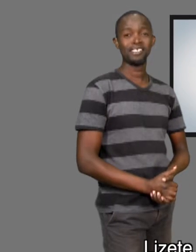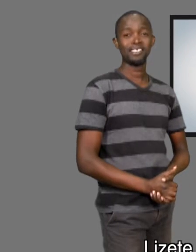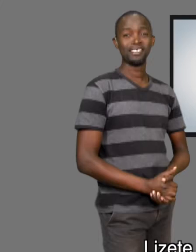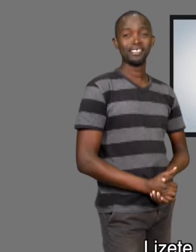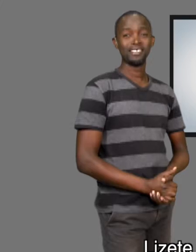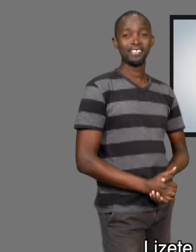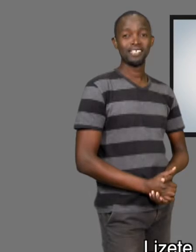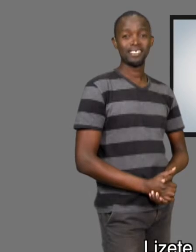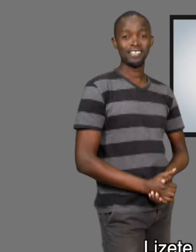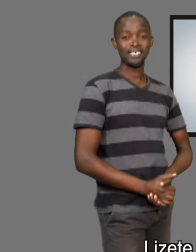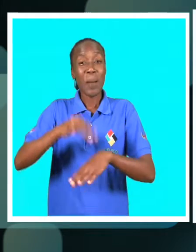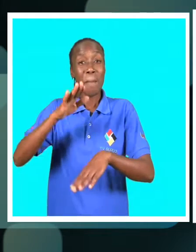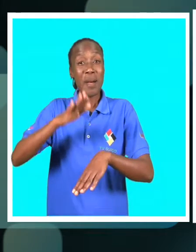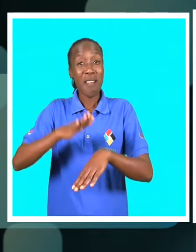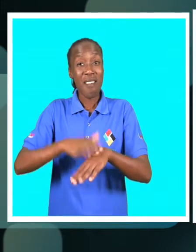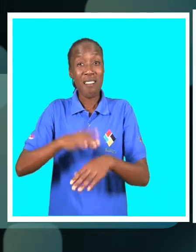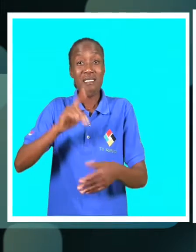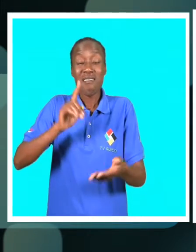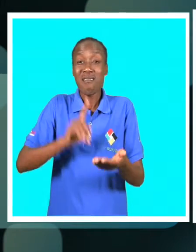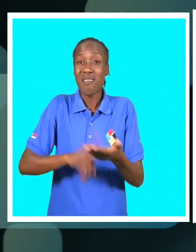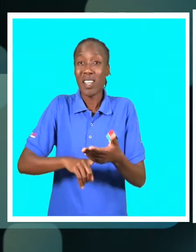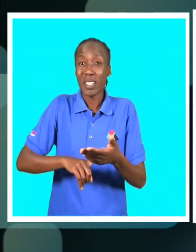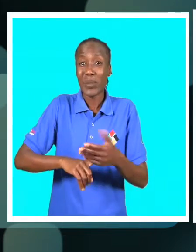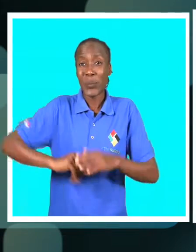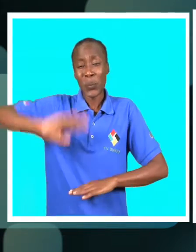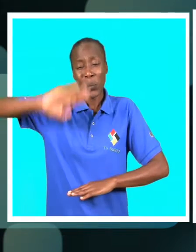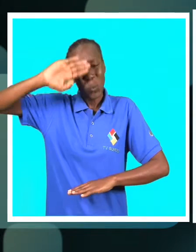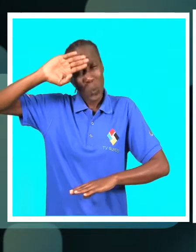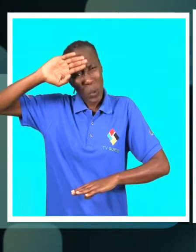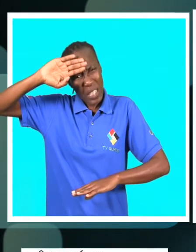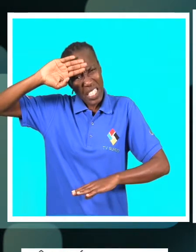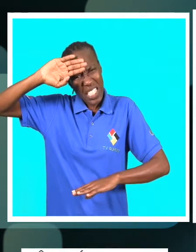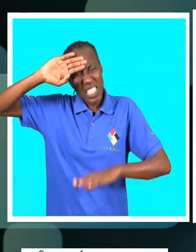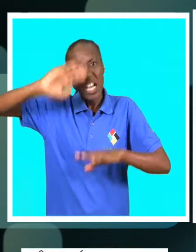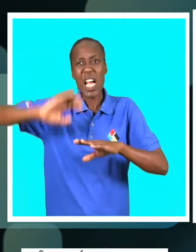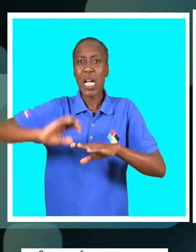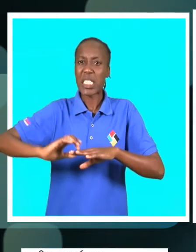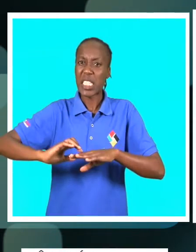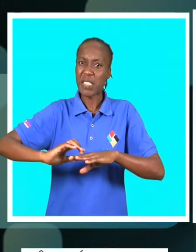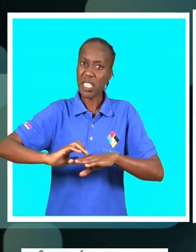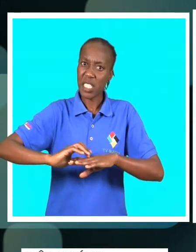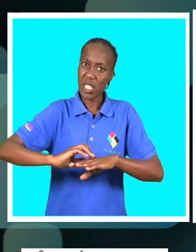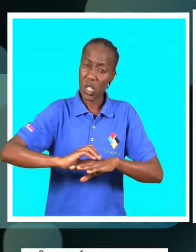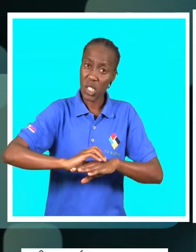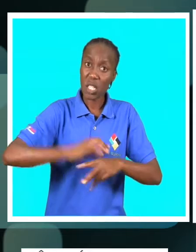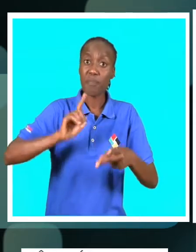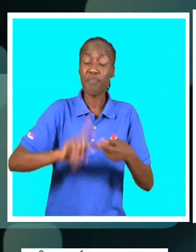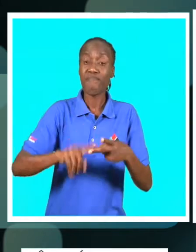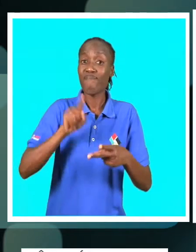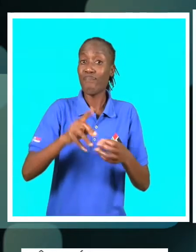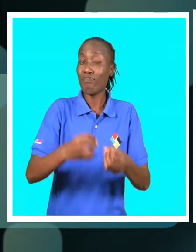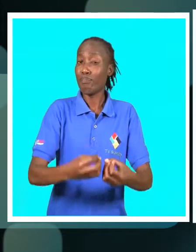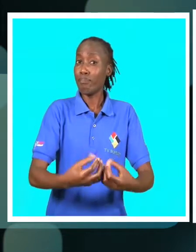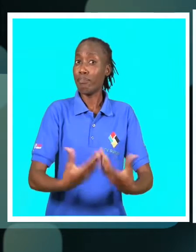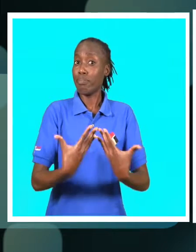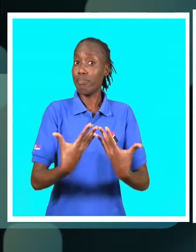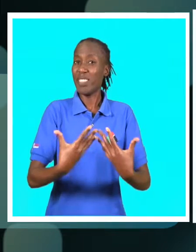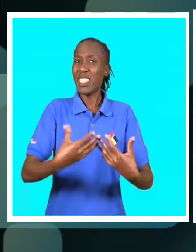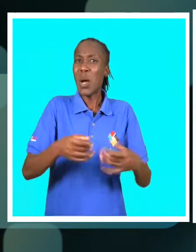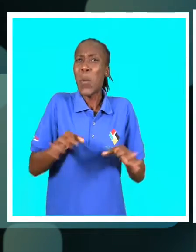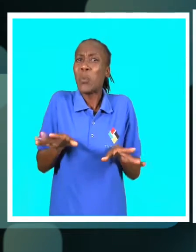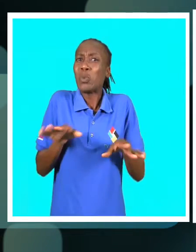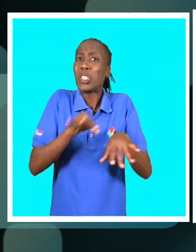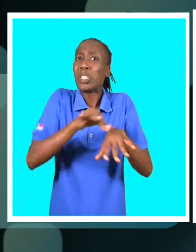sobre este assunto. A malária é uma doença infecciosa. Ela é transmitida